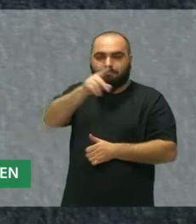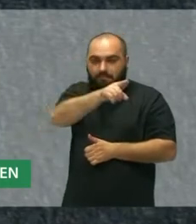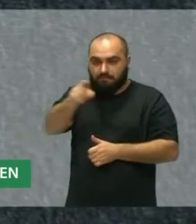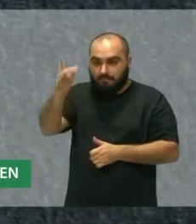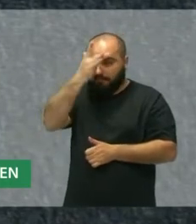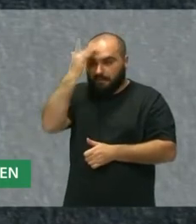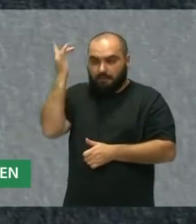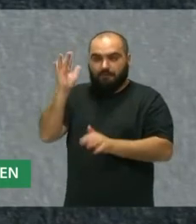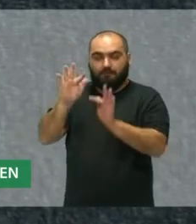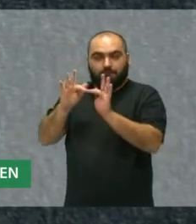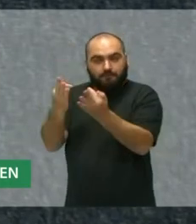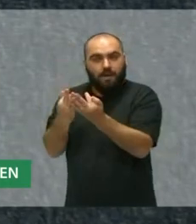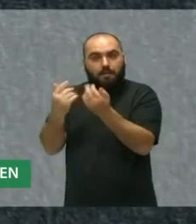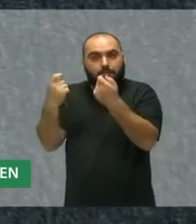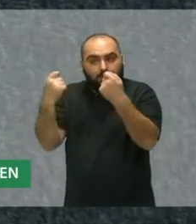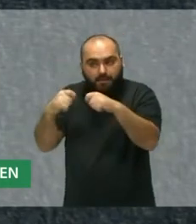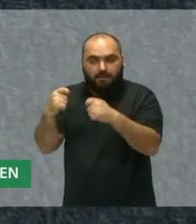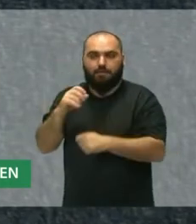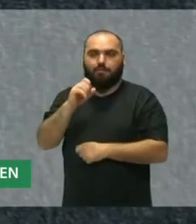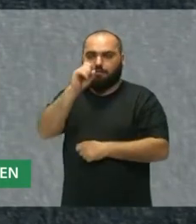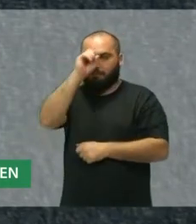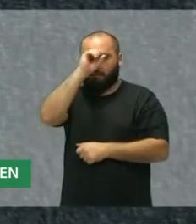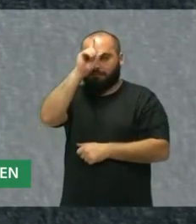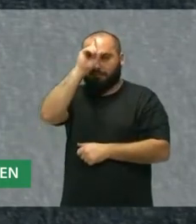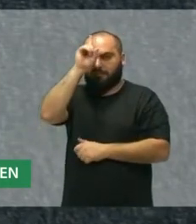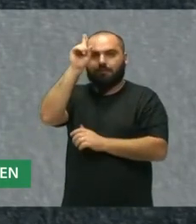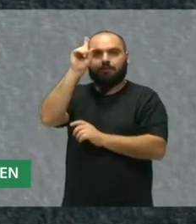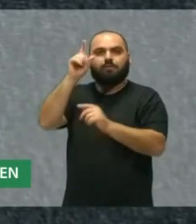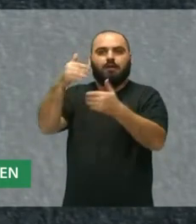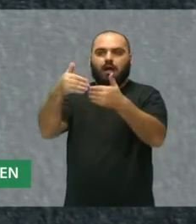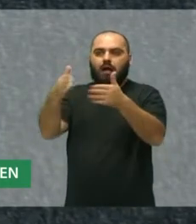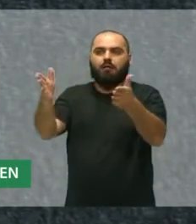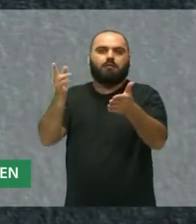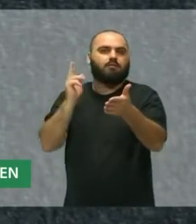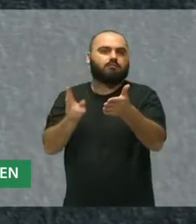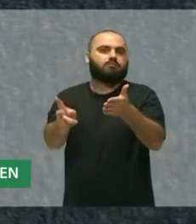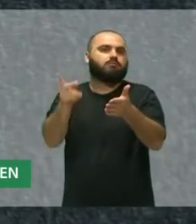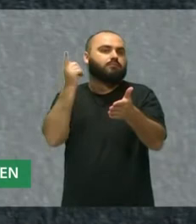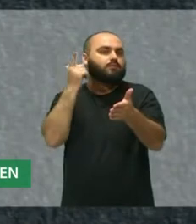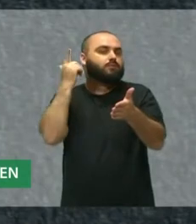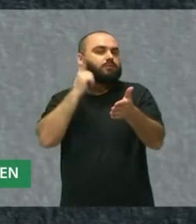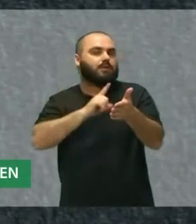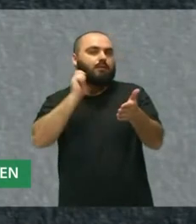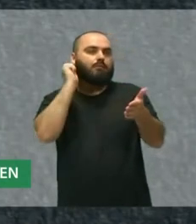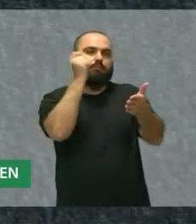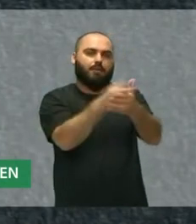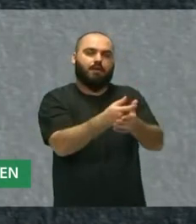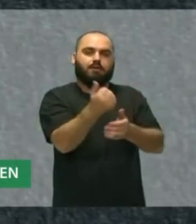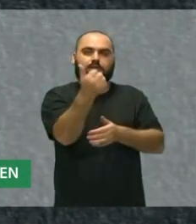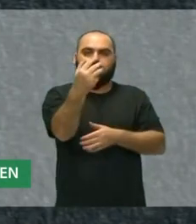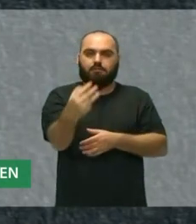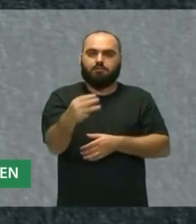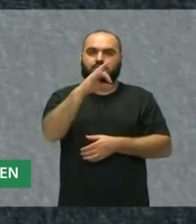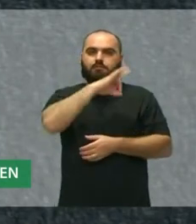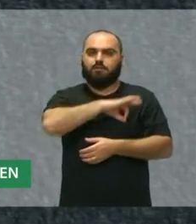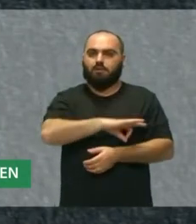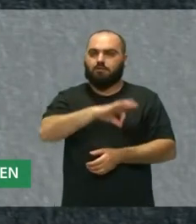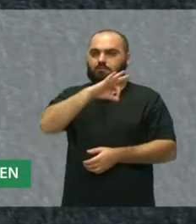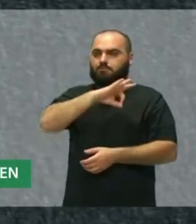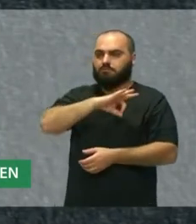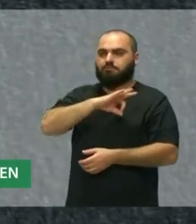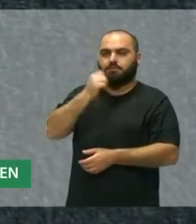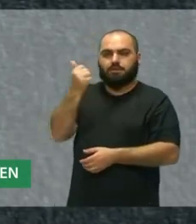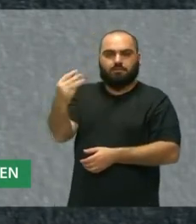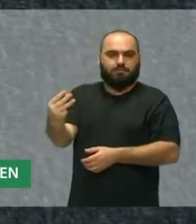famílias precisam do hospital, então nós estamos, sim, nos esforçando para pagamento de 13º, pagamento de salário em dia,